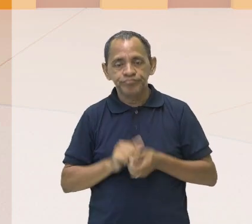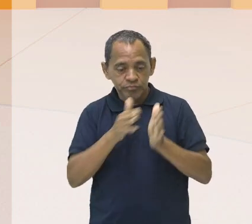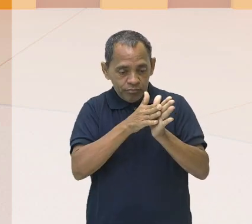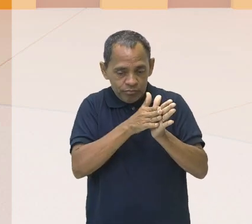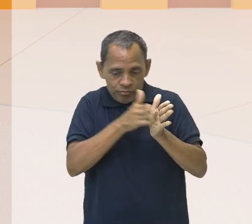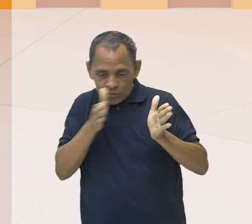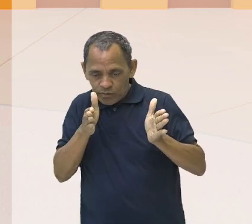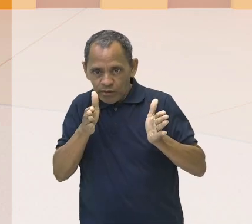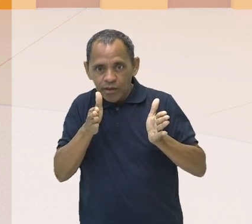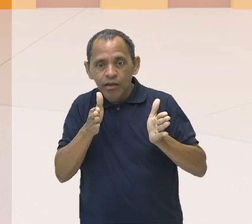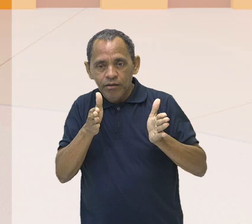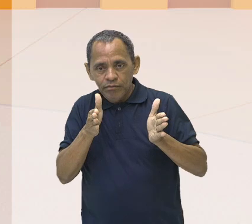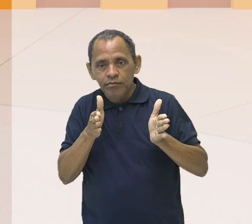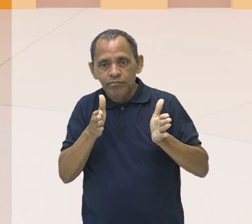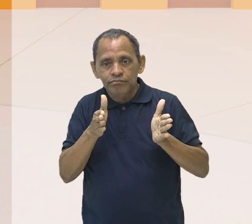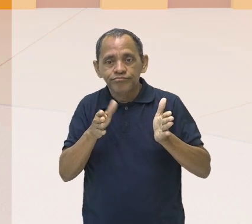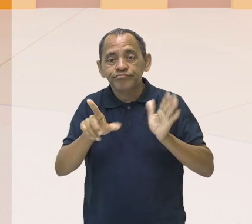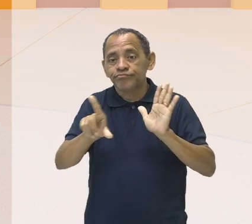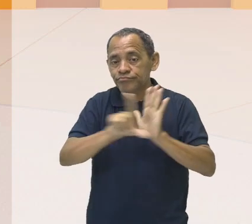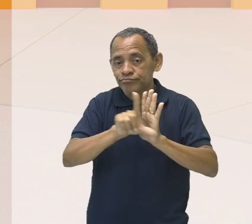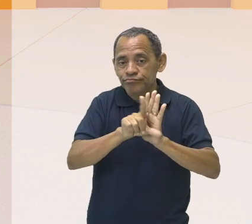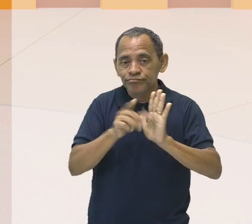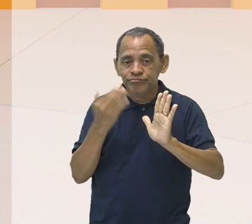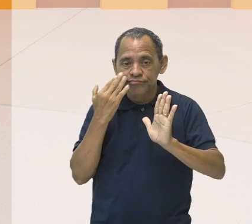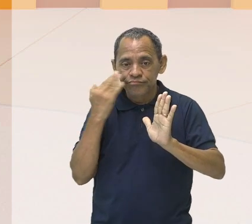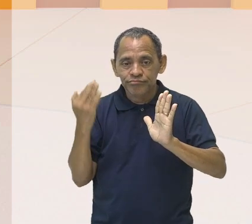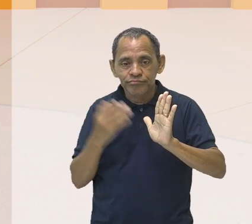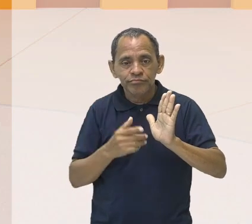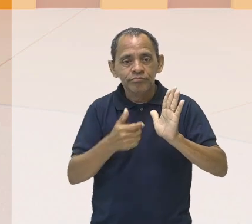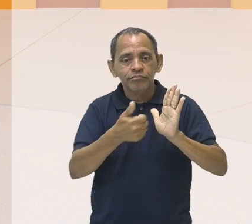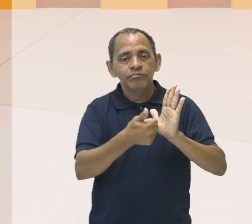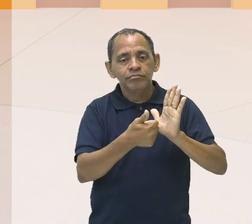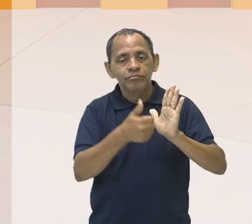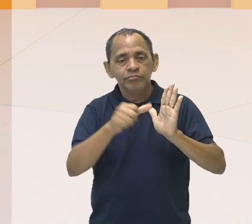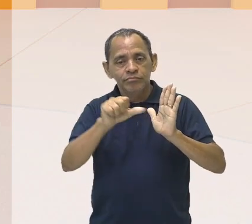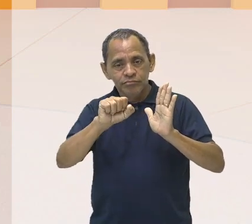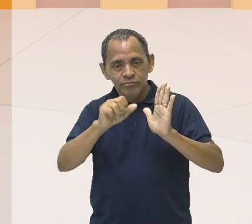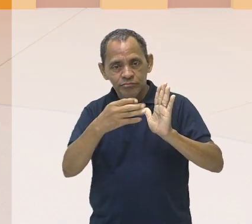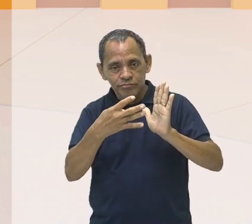justamente essas leis abolicionistas. Acompanhem comigo. Então, em